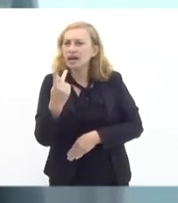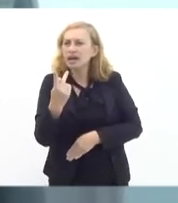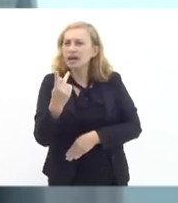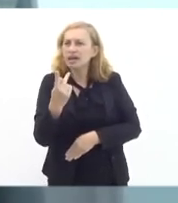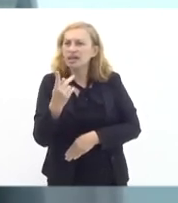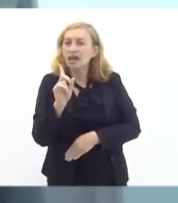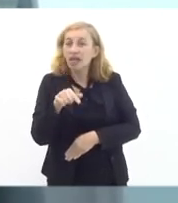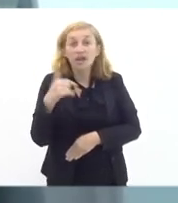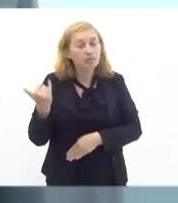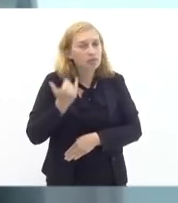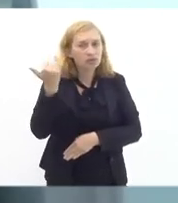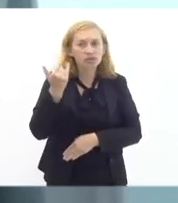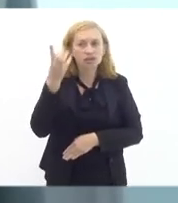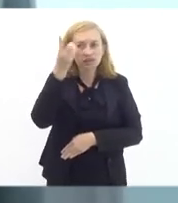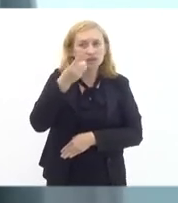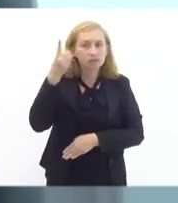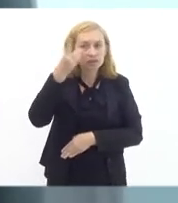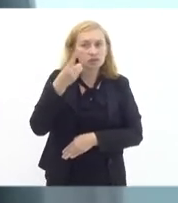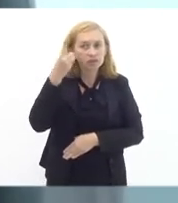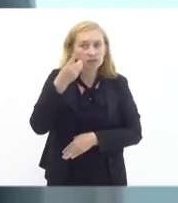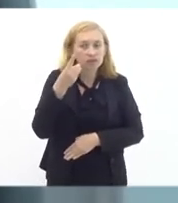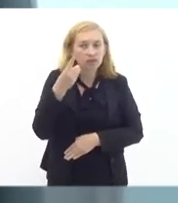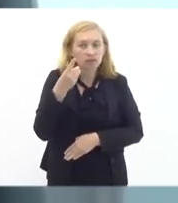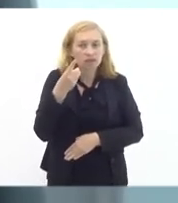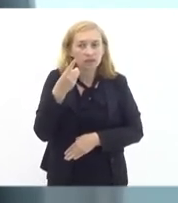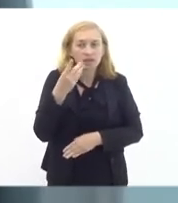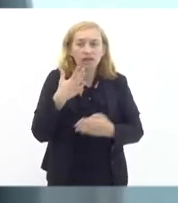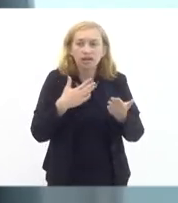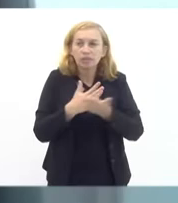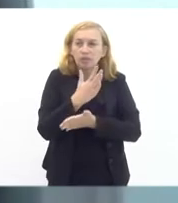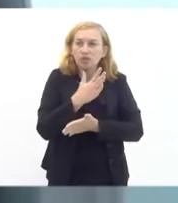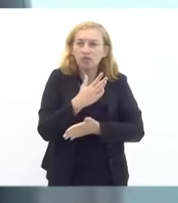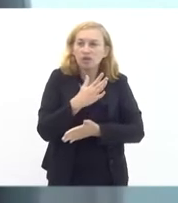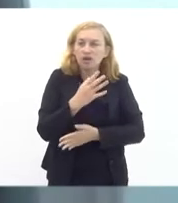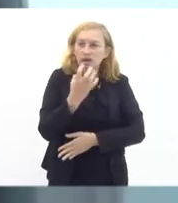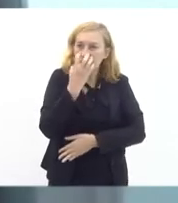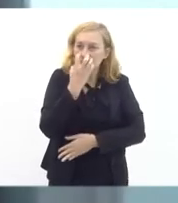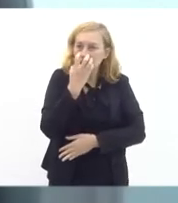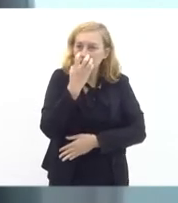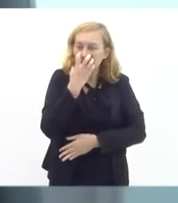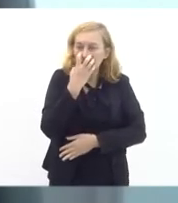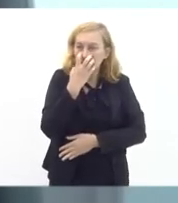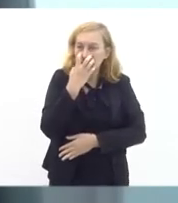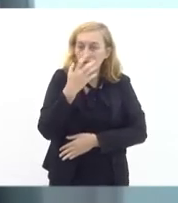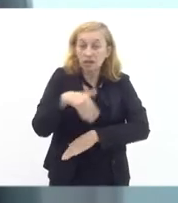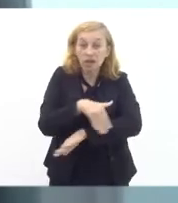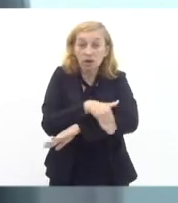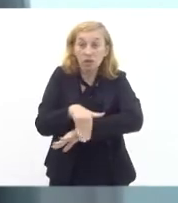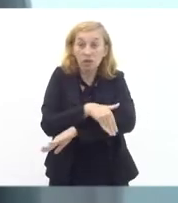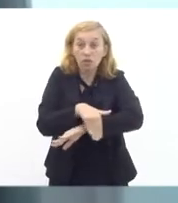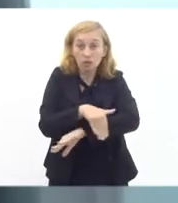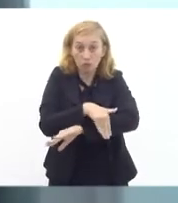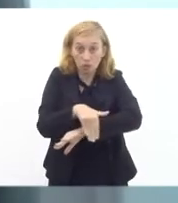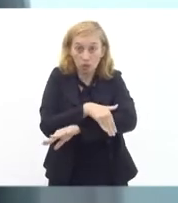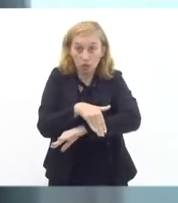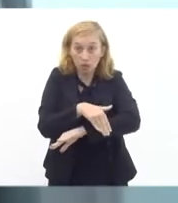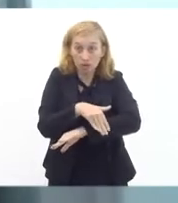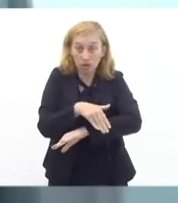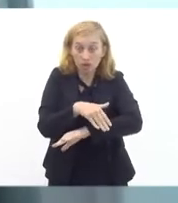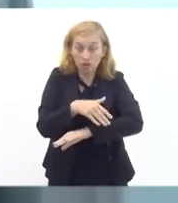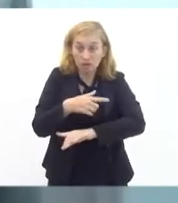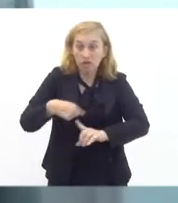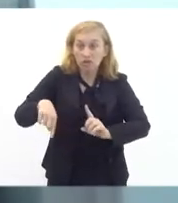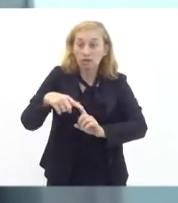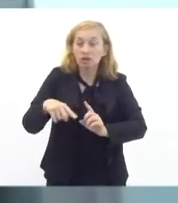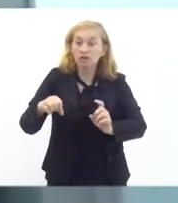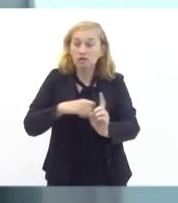é importantíssima, deputado. Para você aprovar esse cão para o trânsito na rua, para ele andar no meio social. Fabiano.